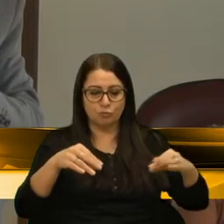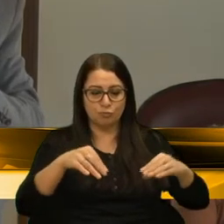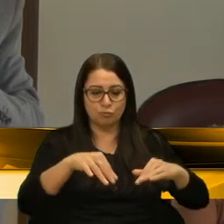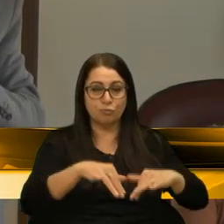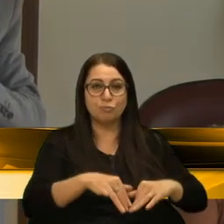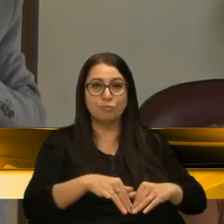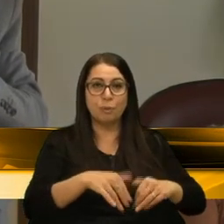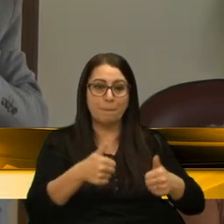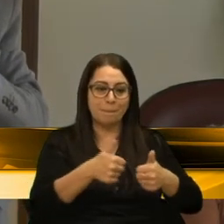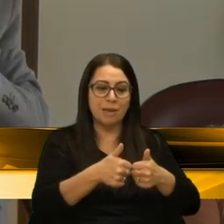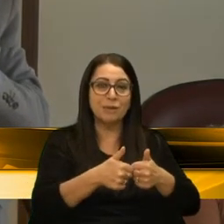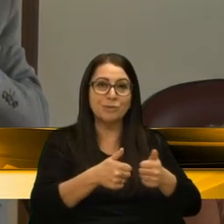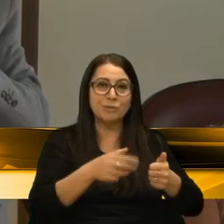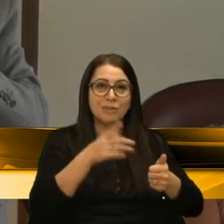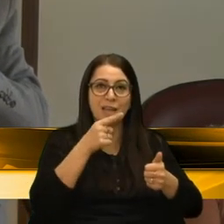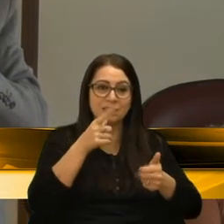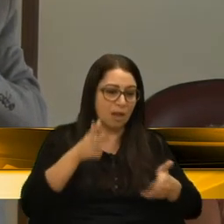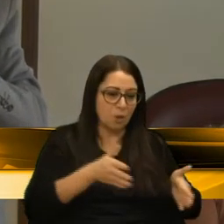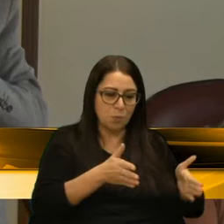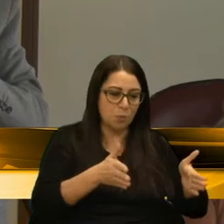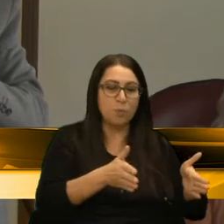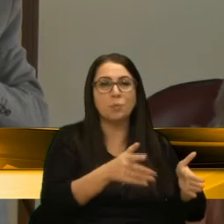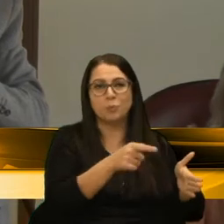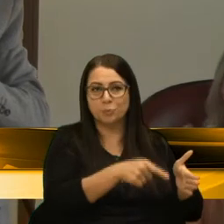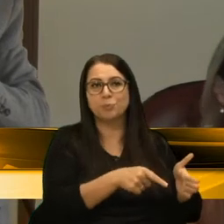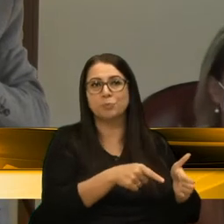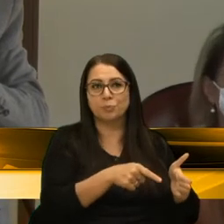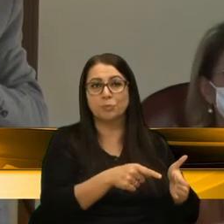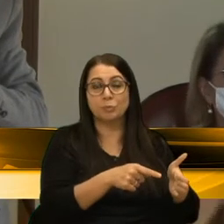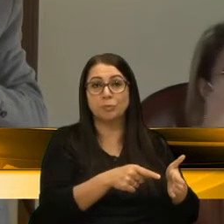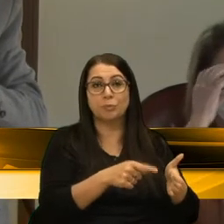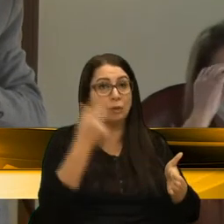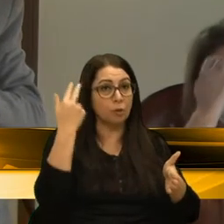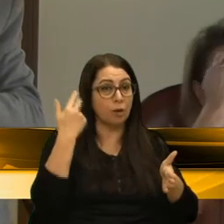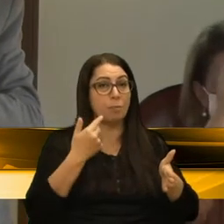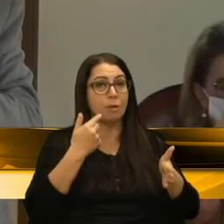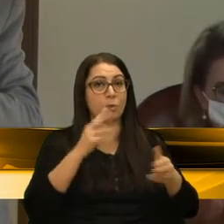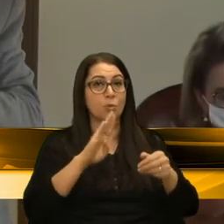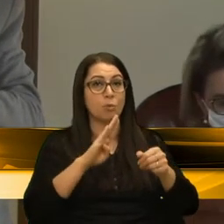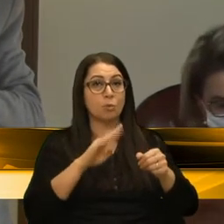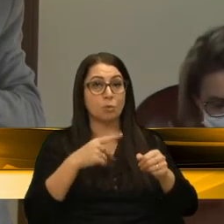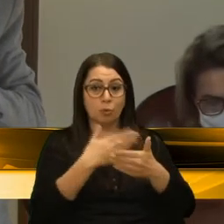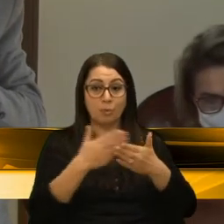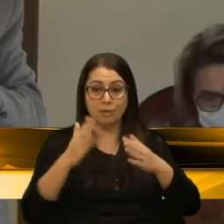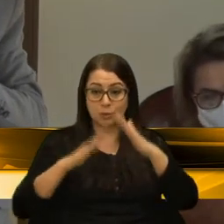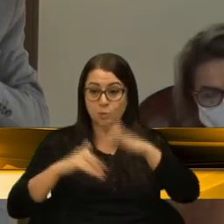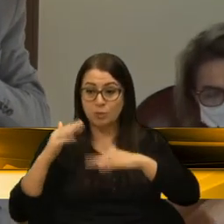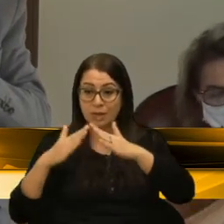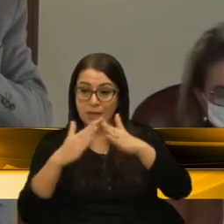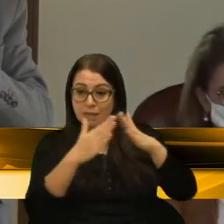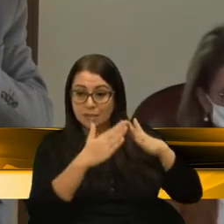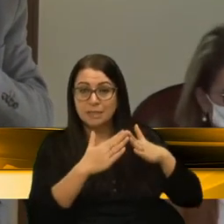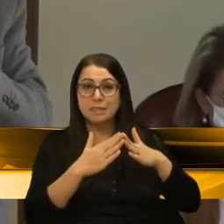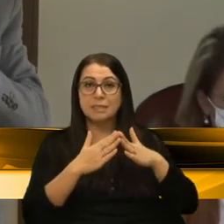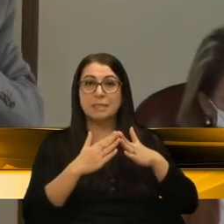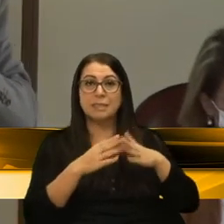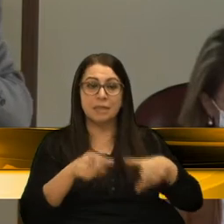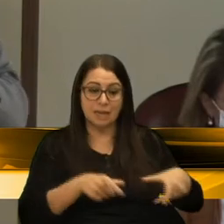arroios próximos. É muito comum, quando o loteamento começa a ser habitado, ter a rede pluvial